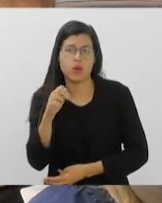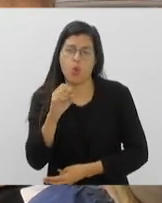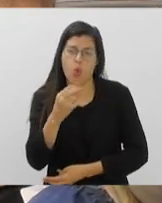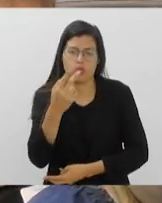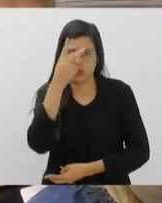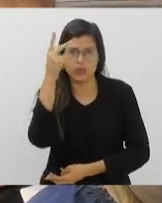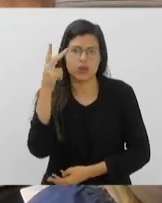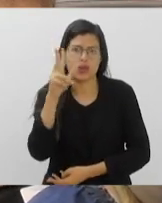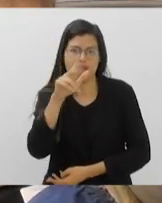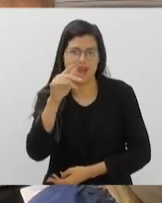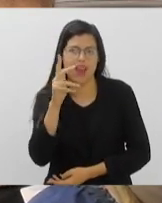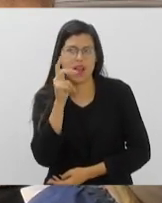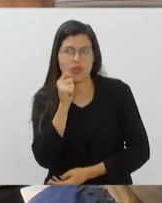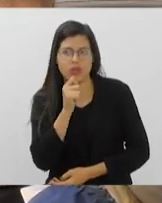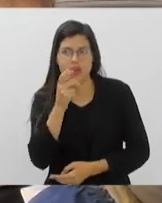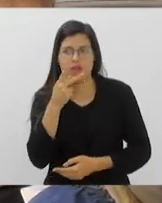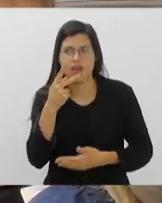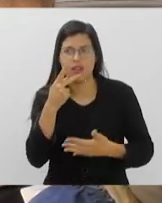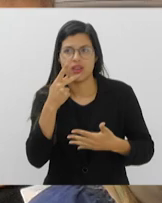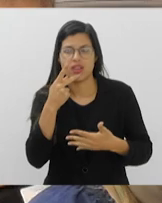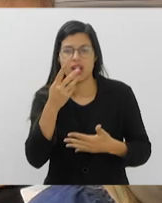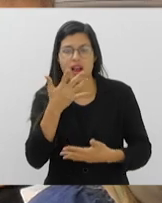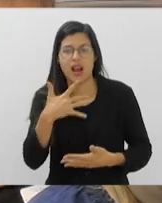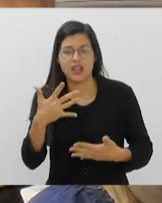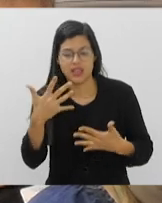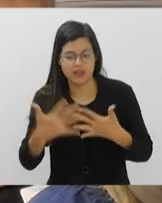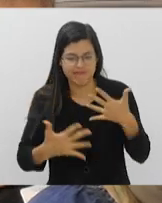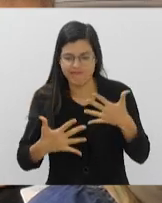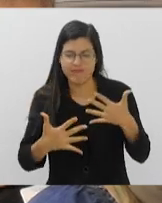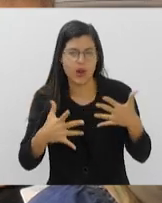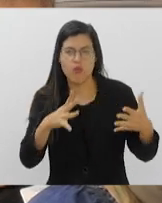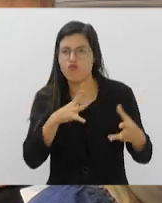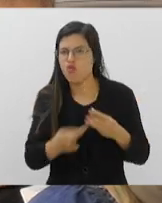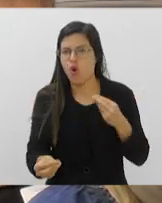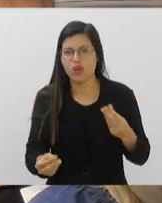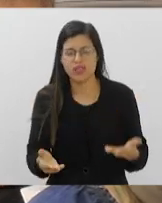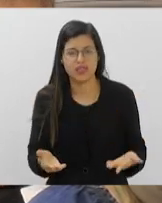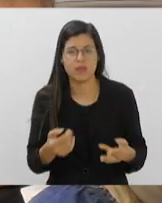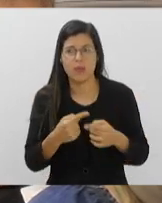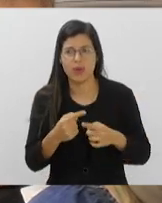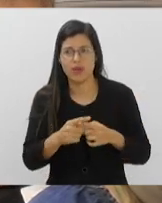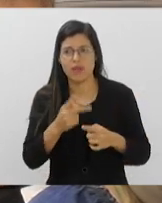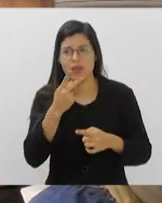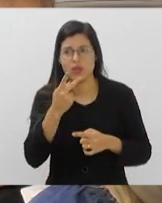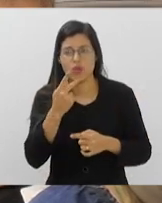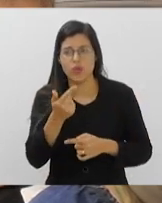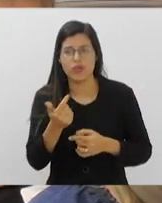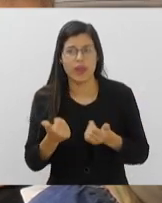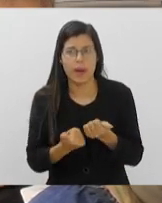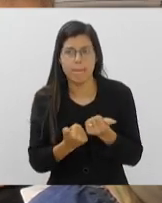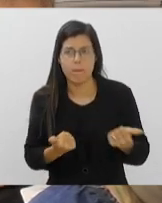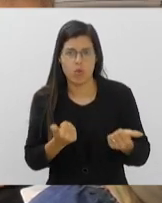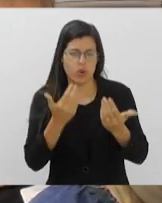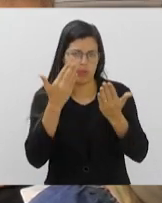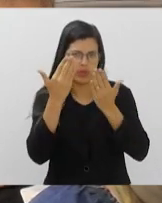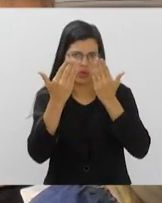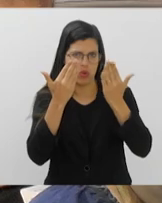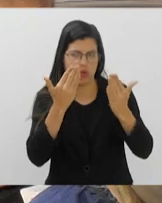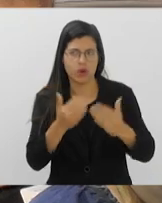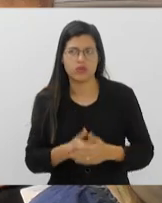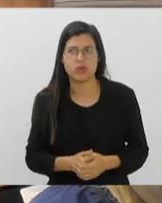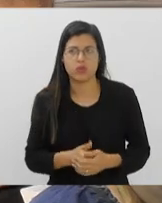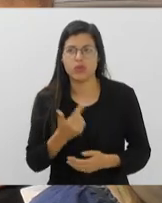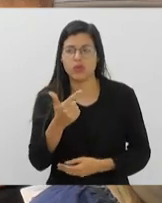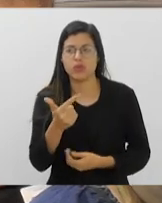porque quando fala assim uma criança atípica Eles correm porque realmente como tá sendo tratado aqui não tem apoio psicológico não